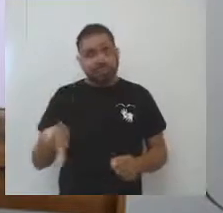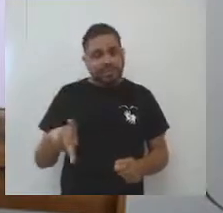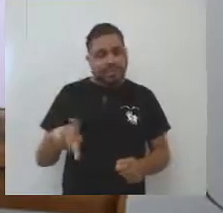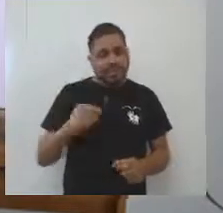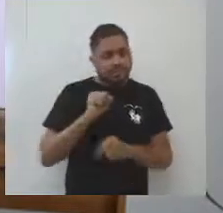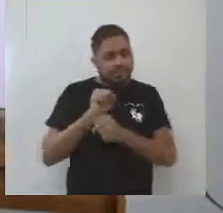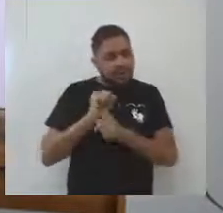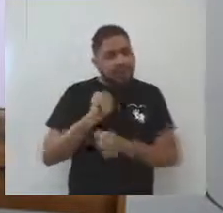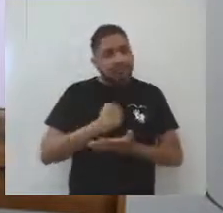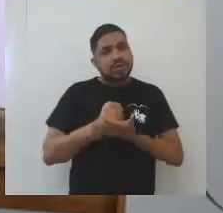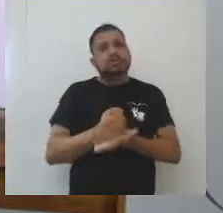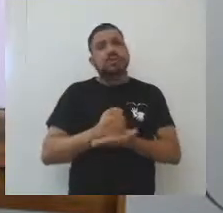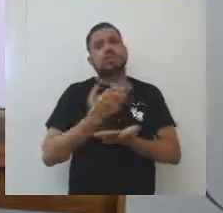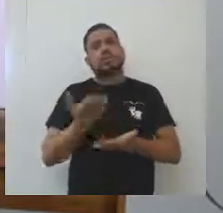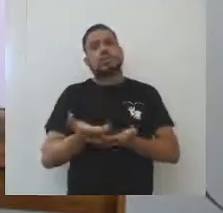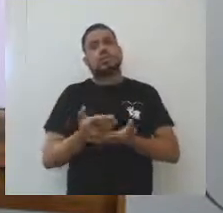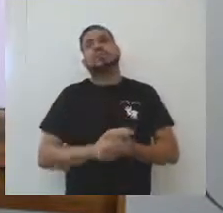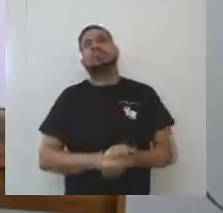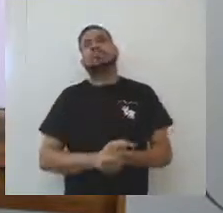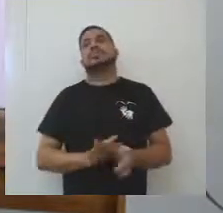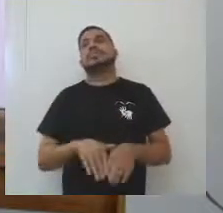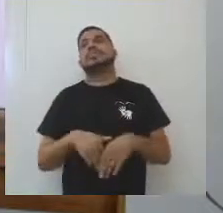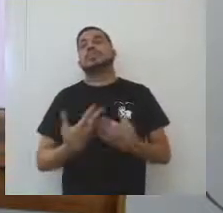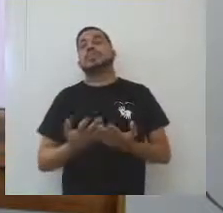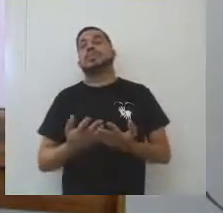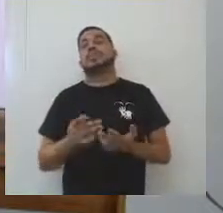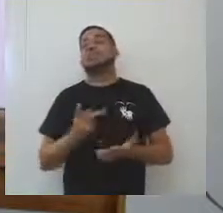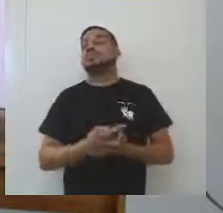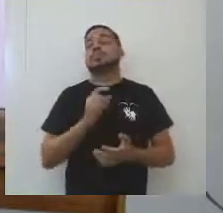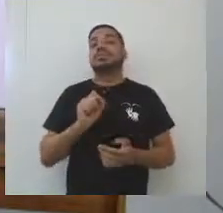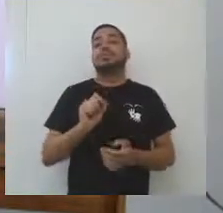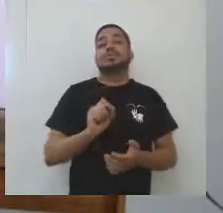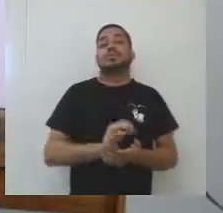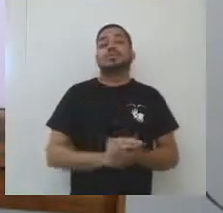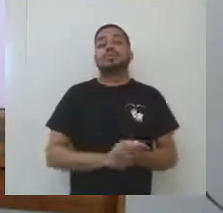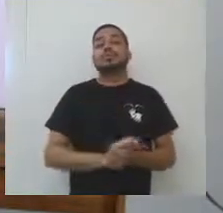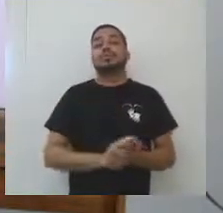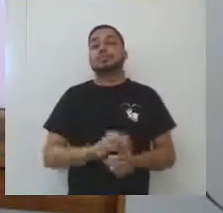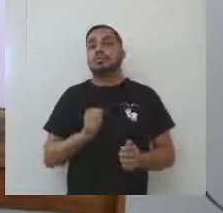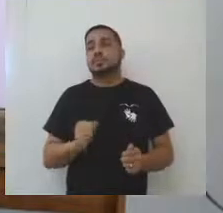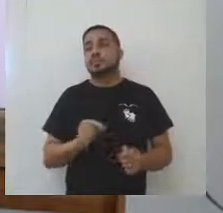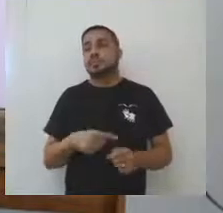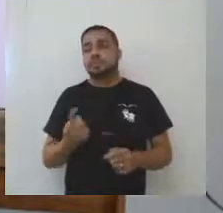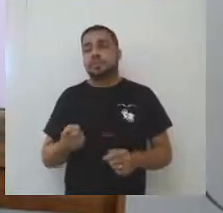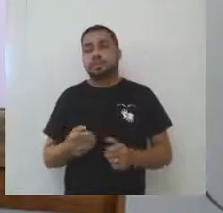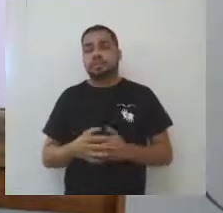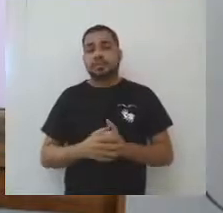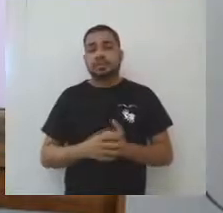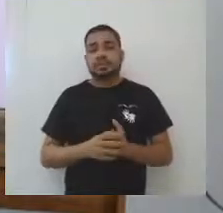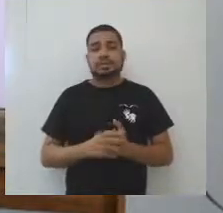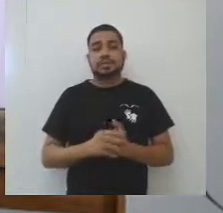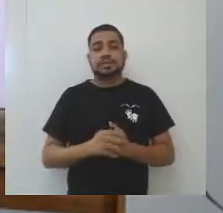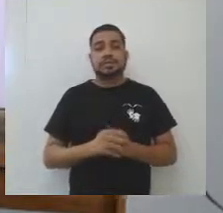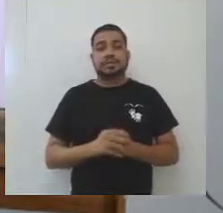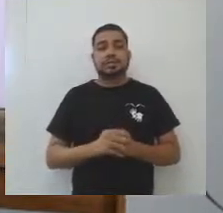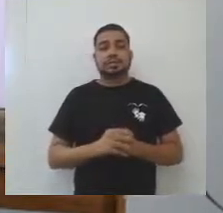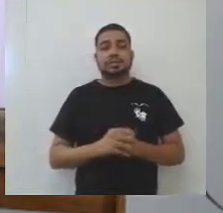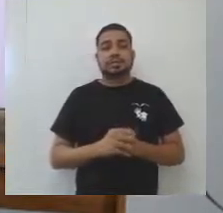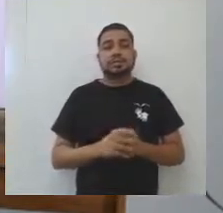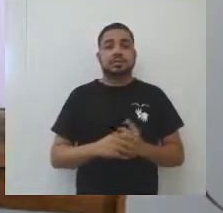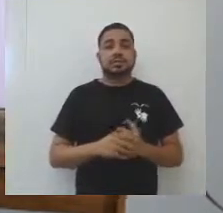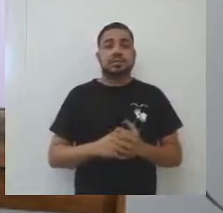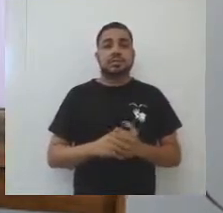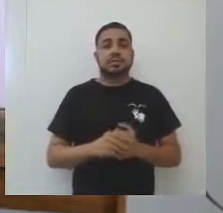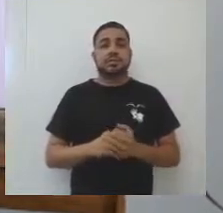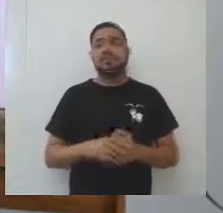ter te ajudado aí, tá? Tranquilo. Aí o que é que vai acontecer? Pode passar? Tem mais? Tem mais? Tem